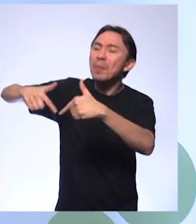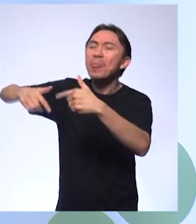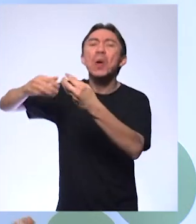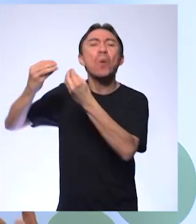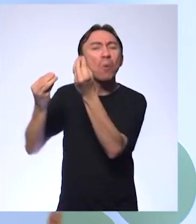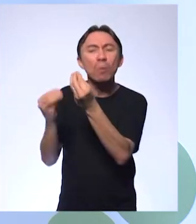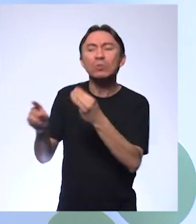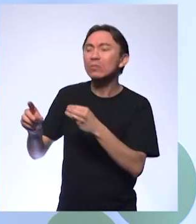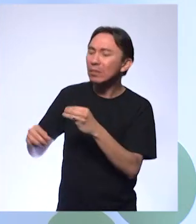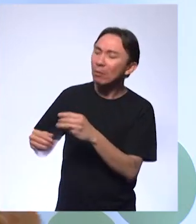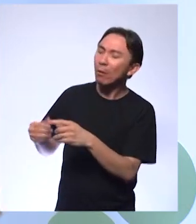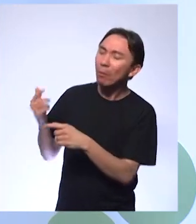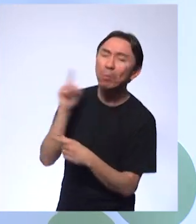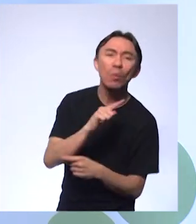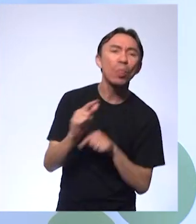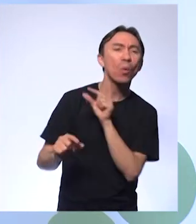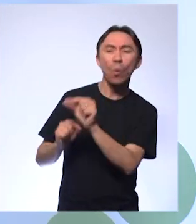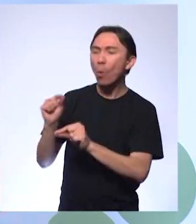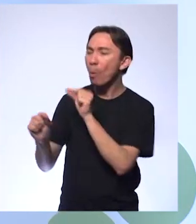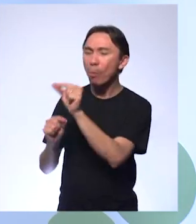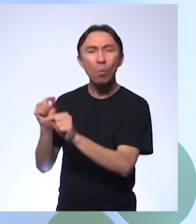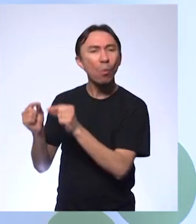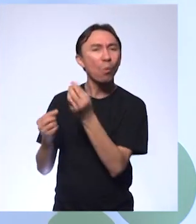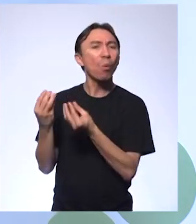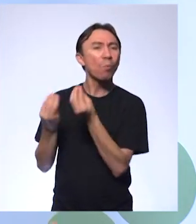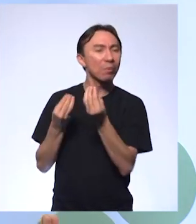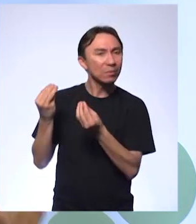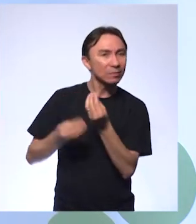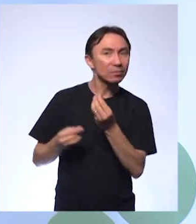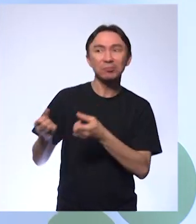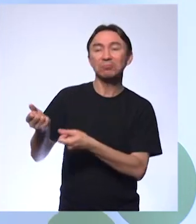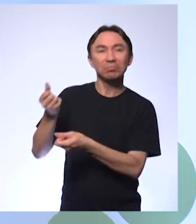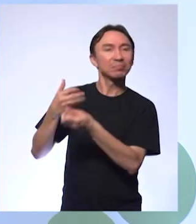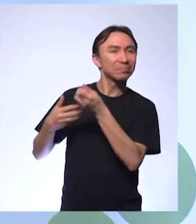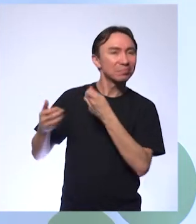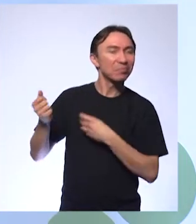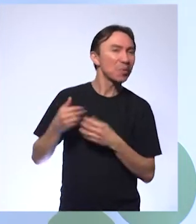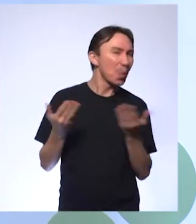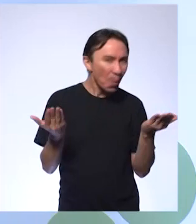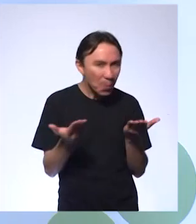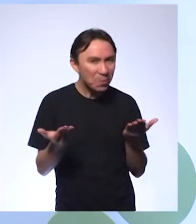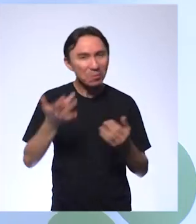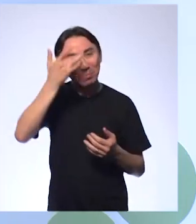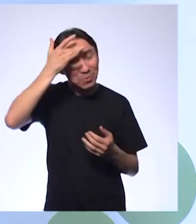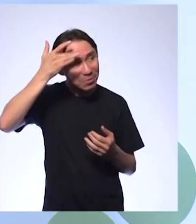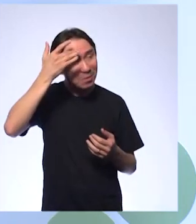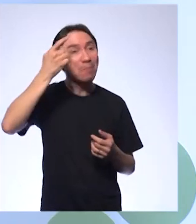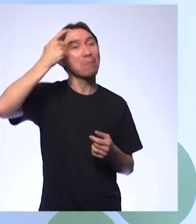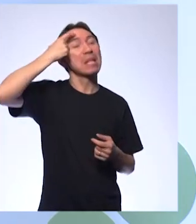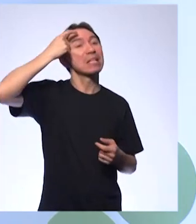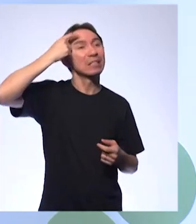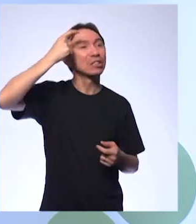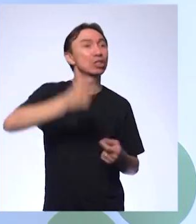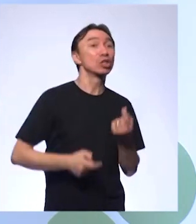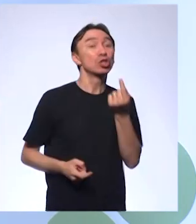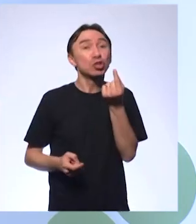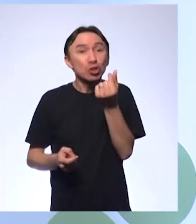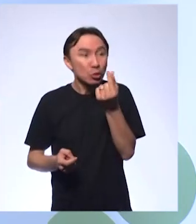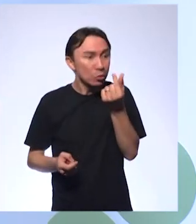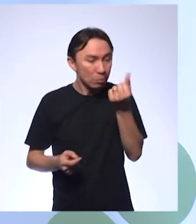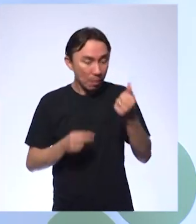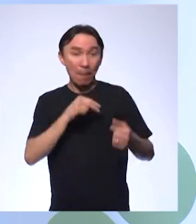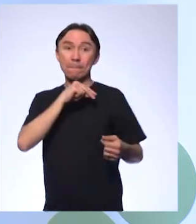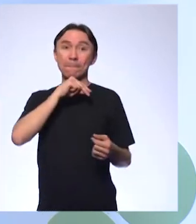deu. E hoje a gente vive num mundo que as pessoas pensam muito no poder aquisitivo, então tentar investigar sobre